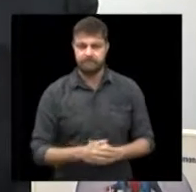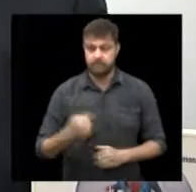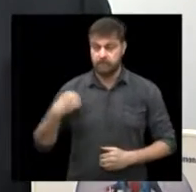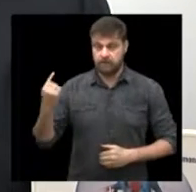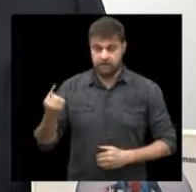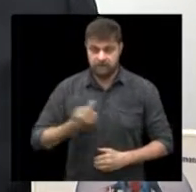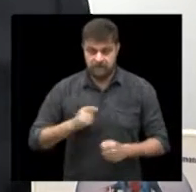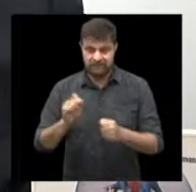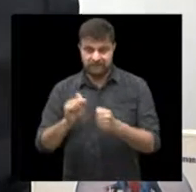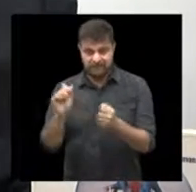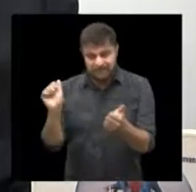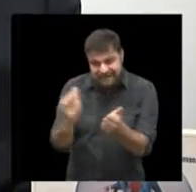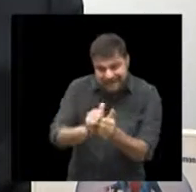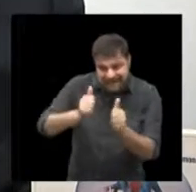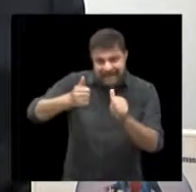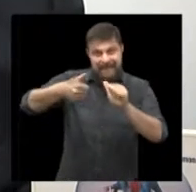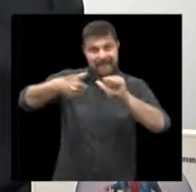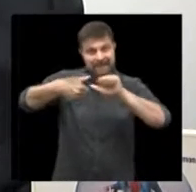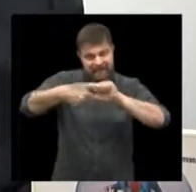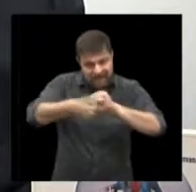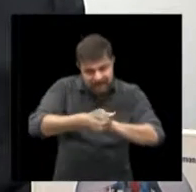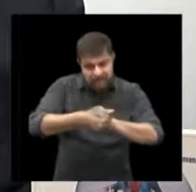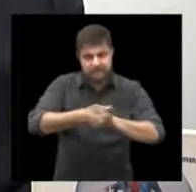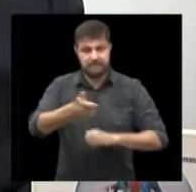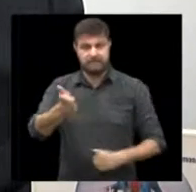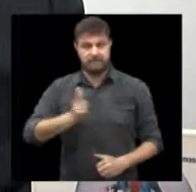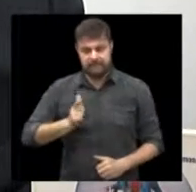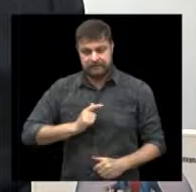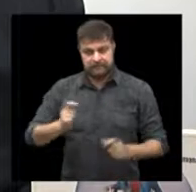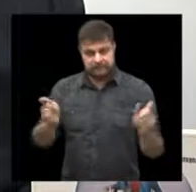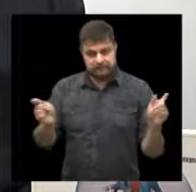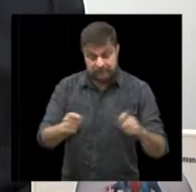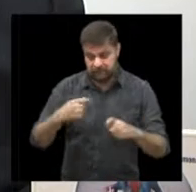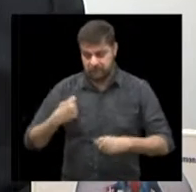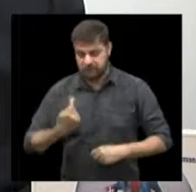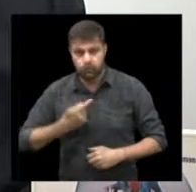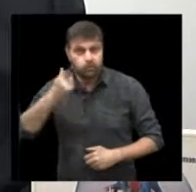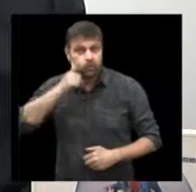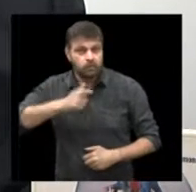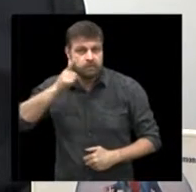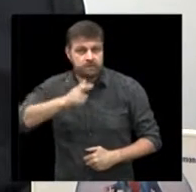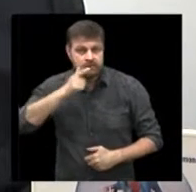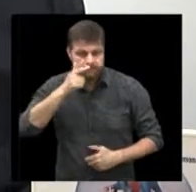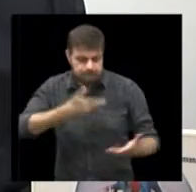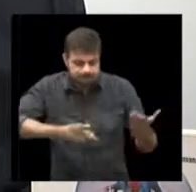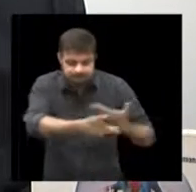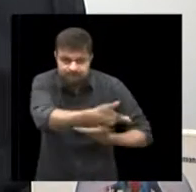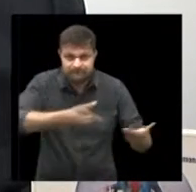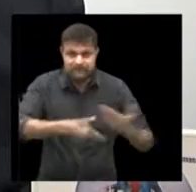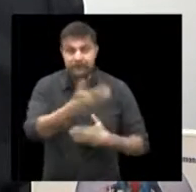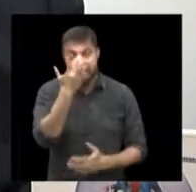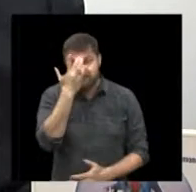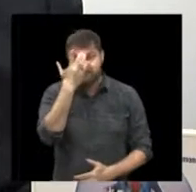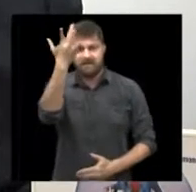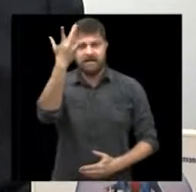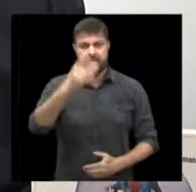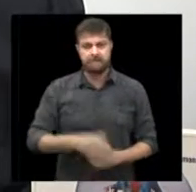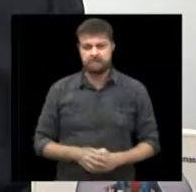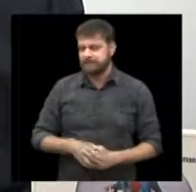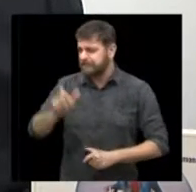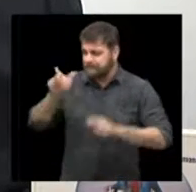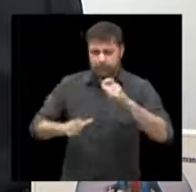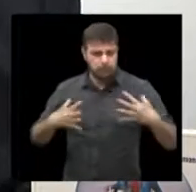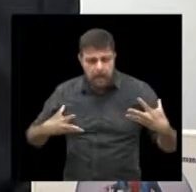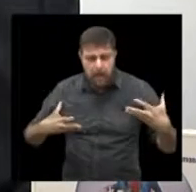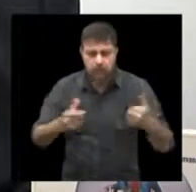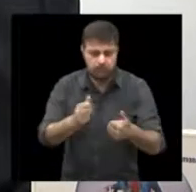fazendo com que tenhamos, especificamente, uma via mais fácil. Todo mundo tem celular